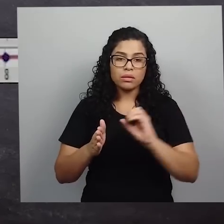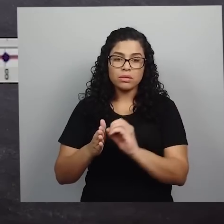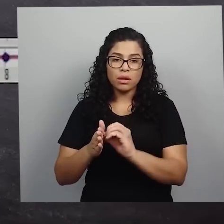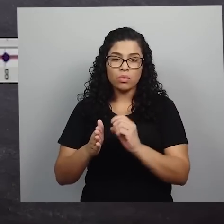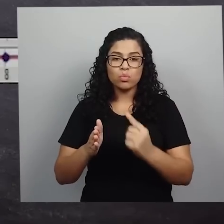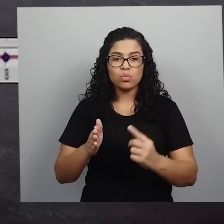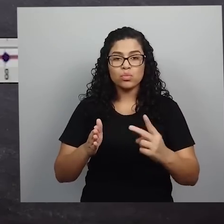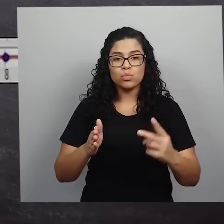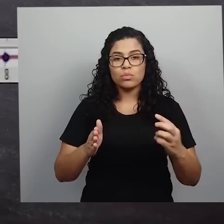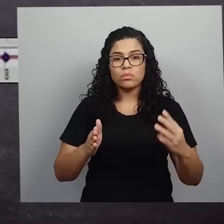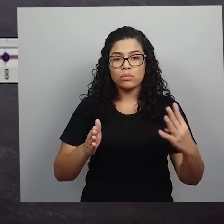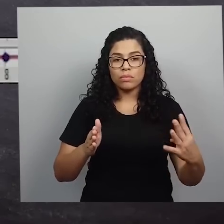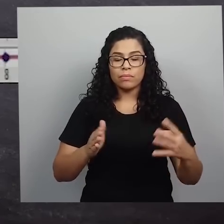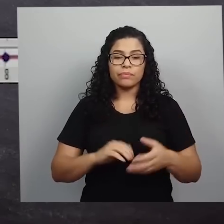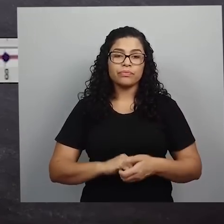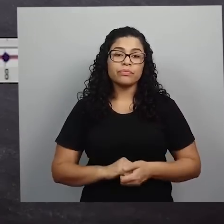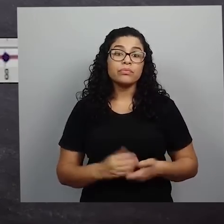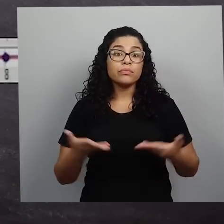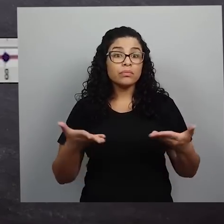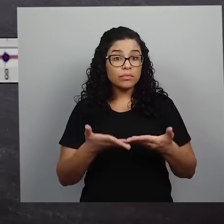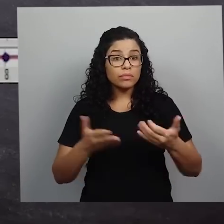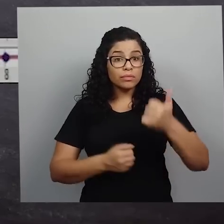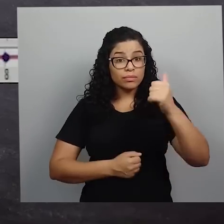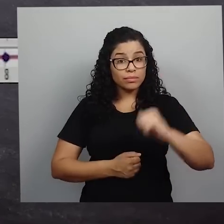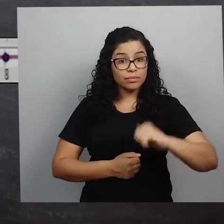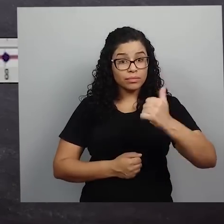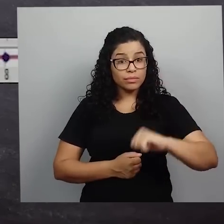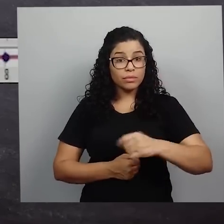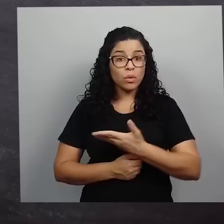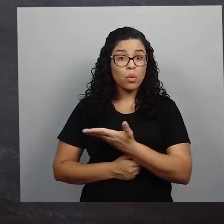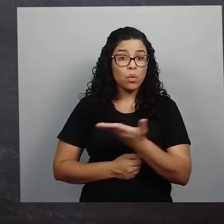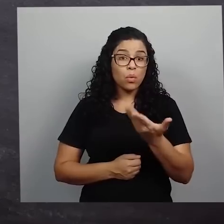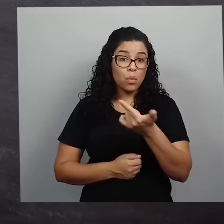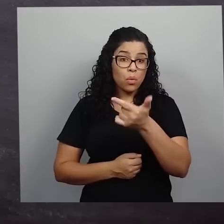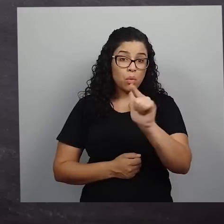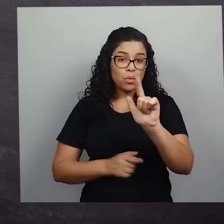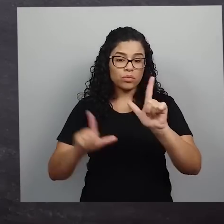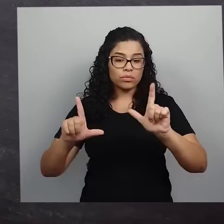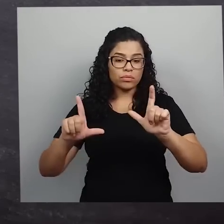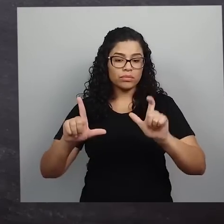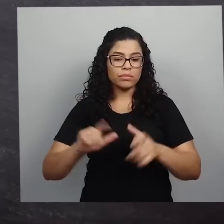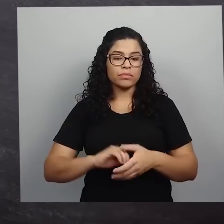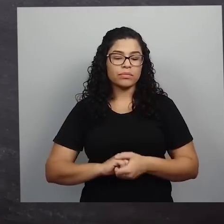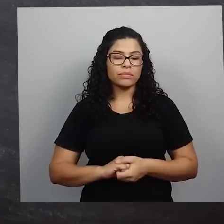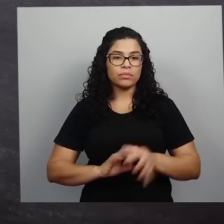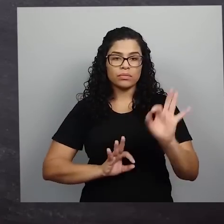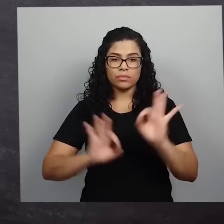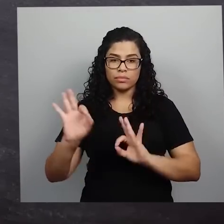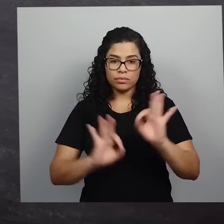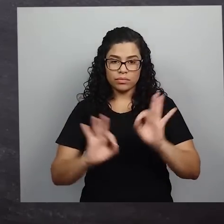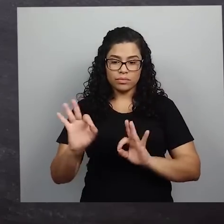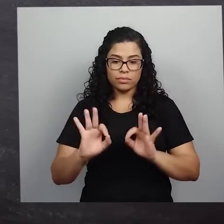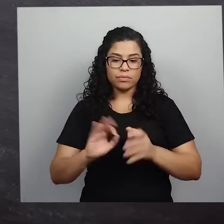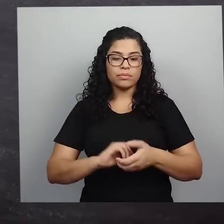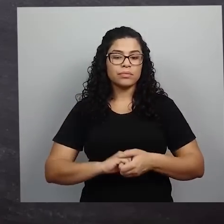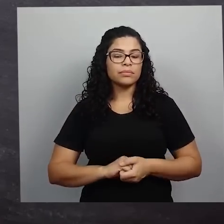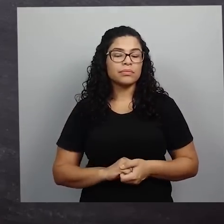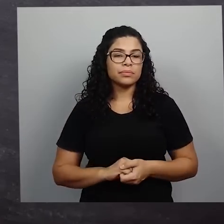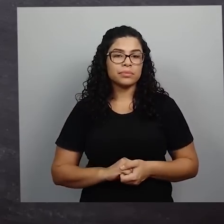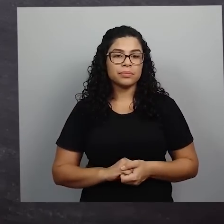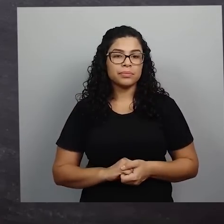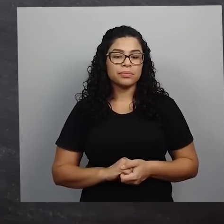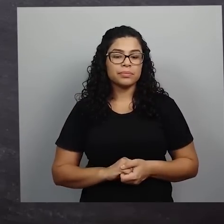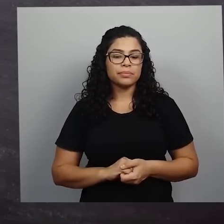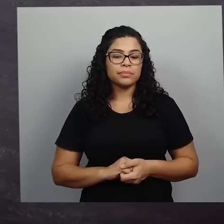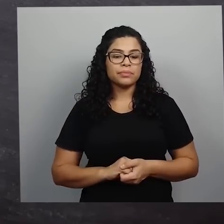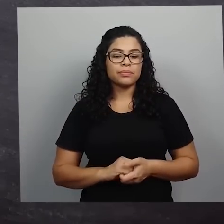Vamos agora analisar a outra figura já com isso tudo organizado. Aqui está. Então,